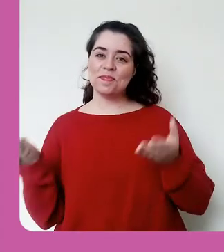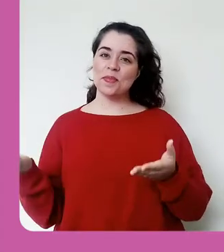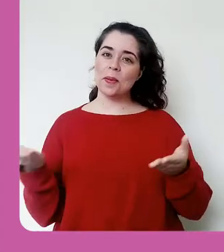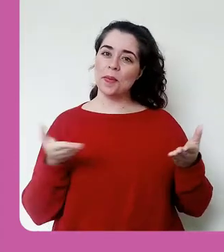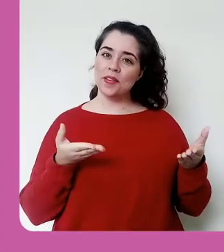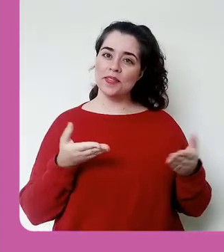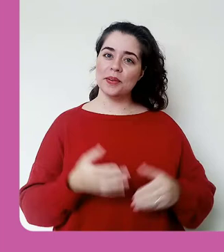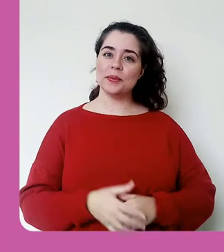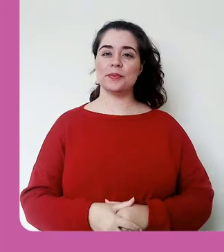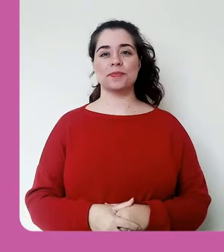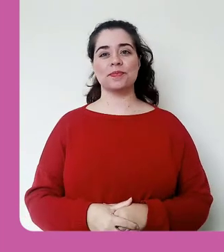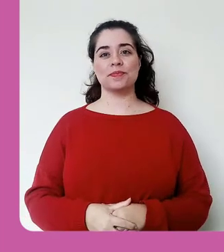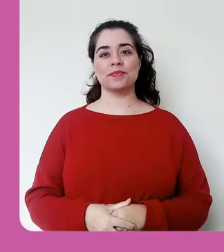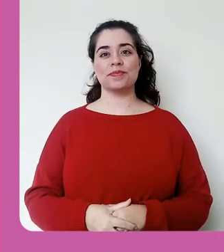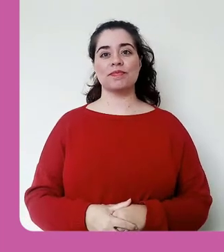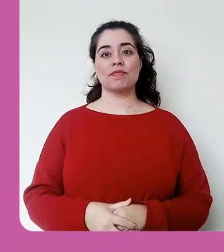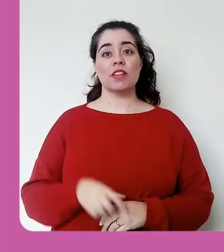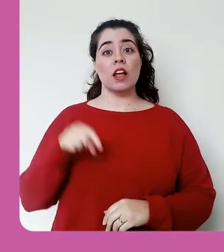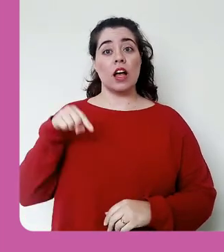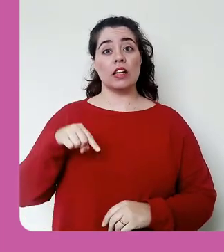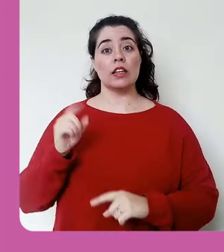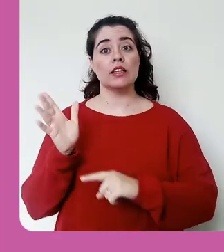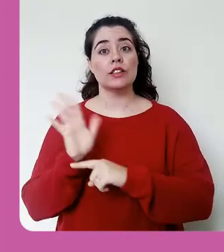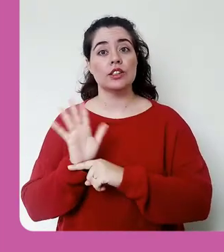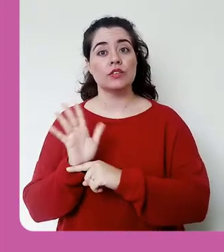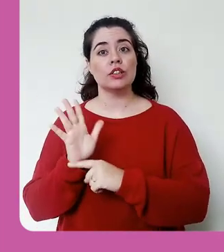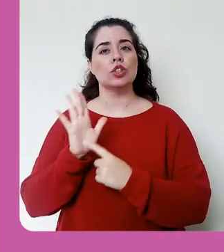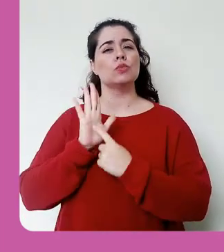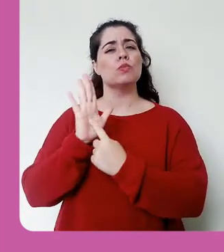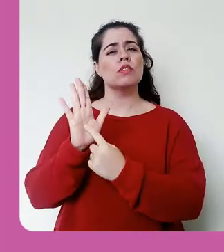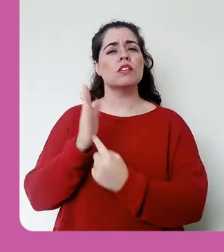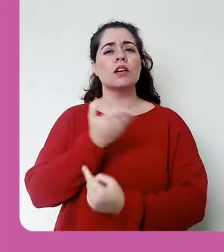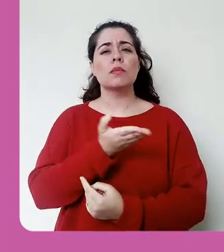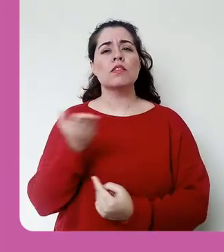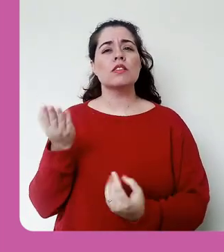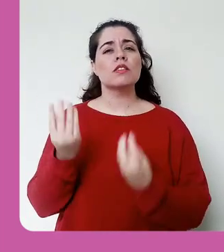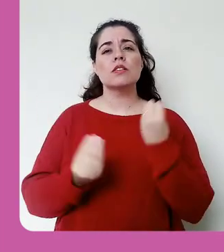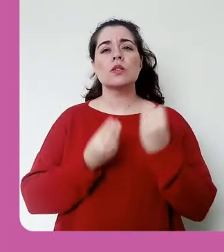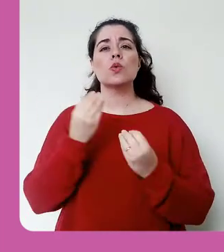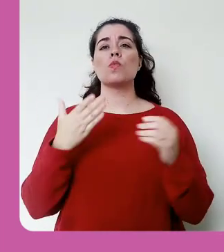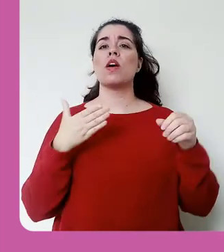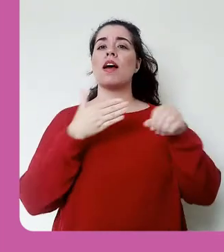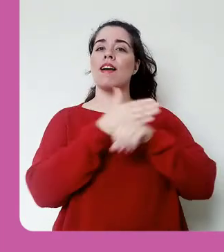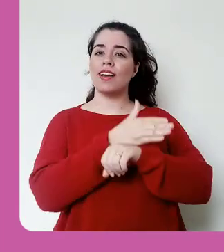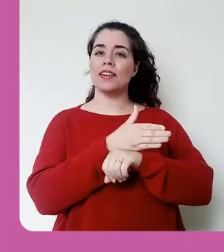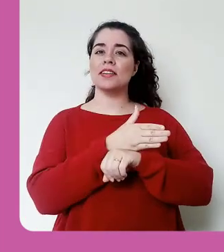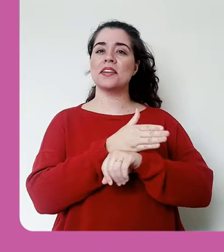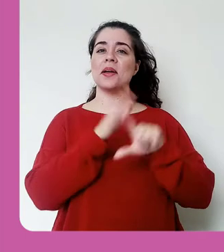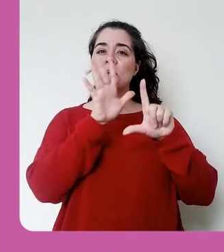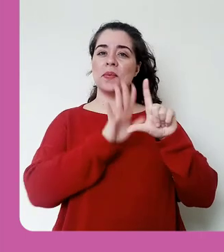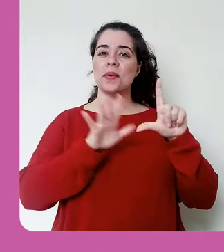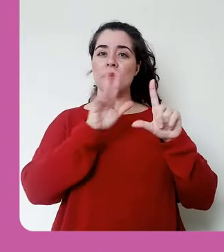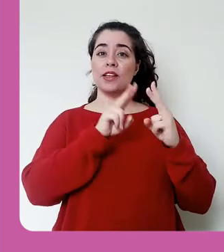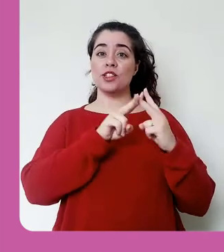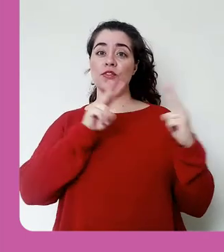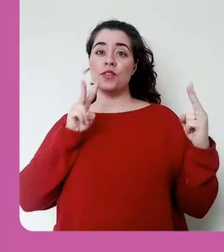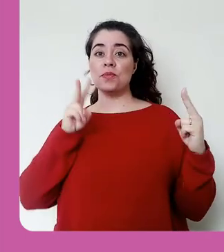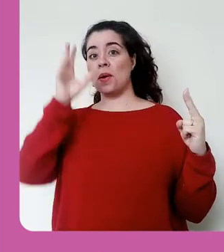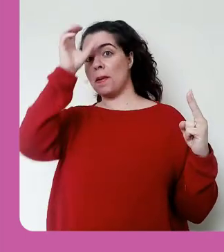Olá, seja bem-vindo. Nesse vídeo vou mostrar para vocês como acessar o ambiente virtual de